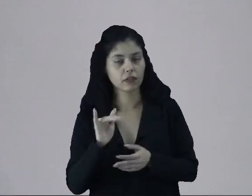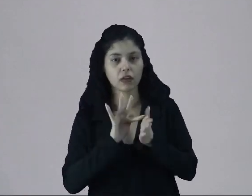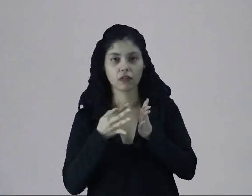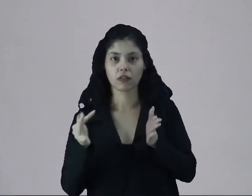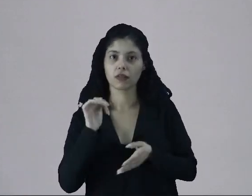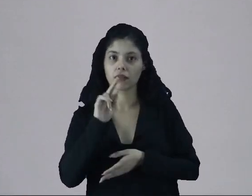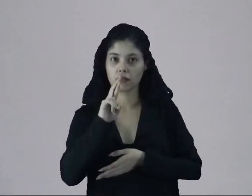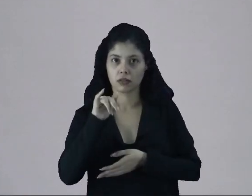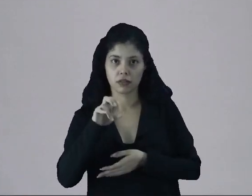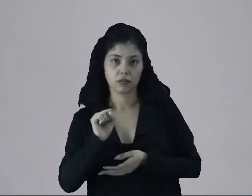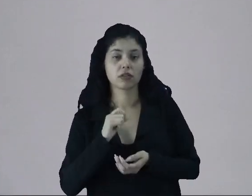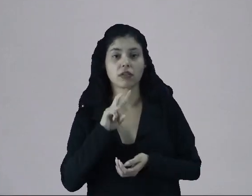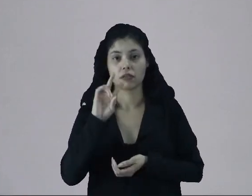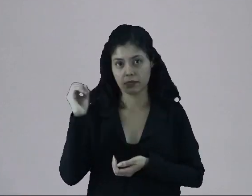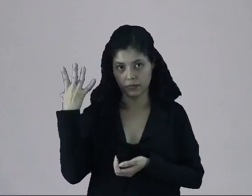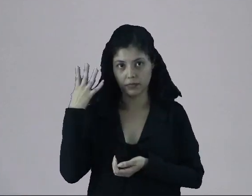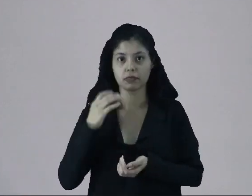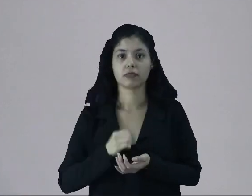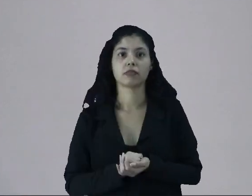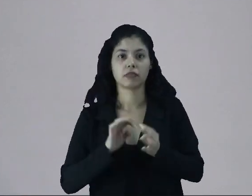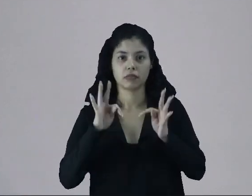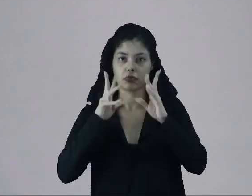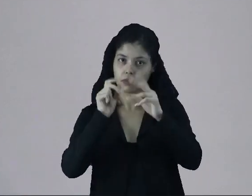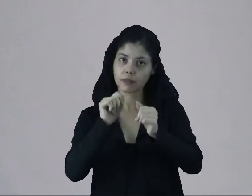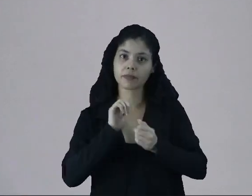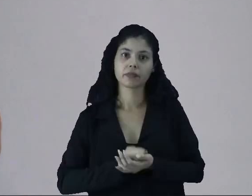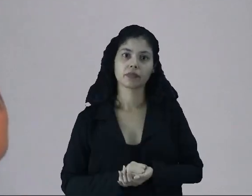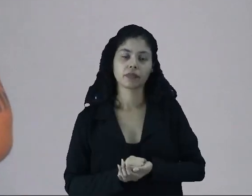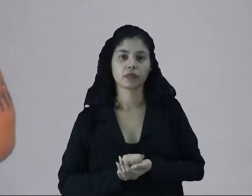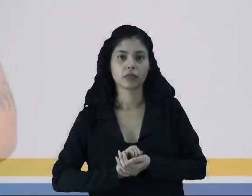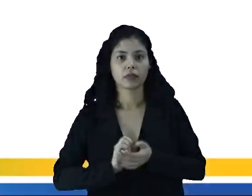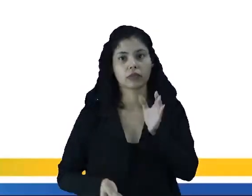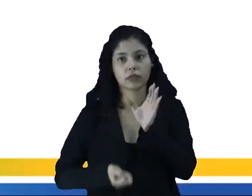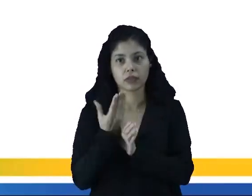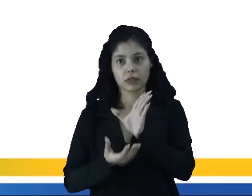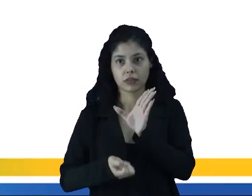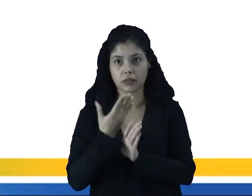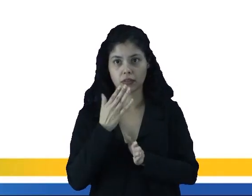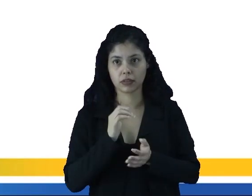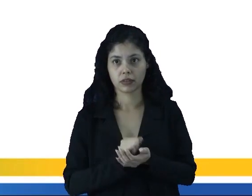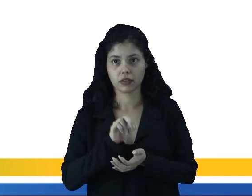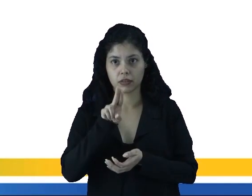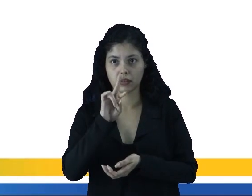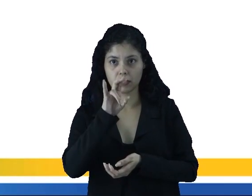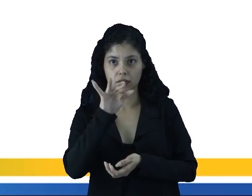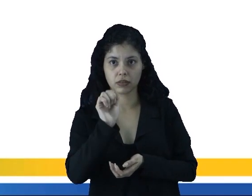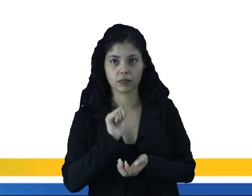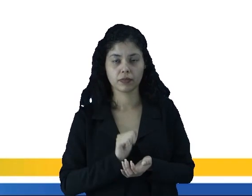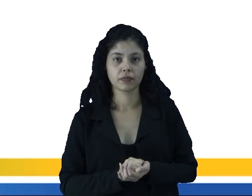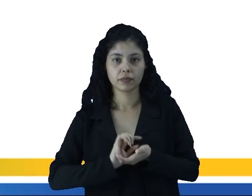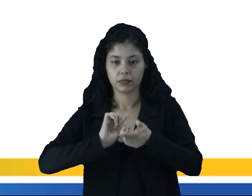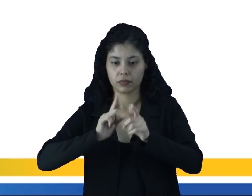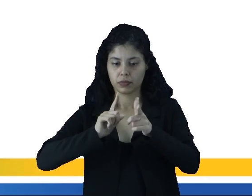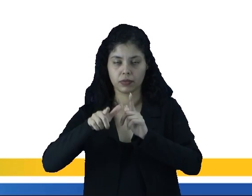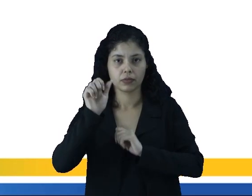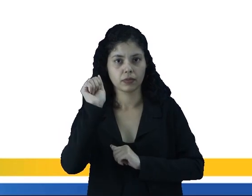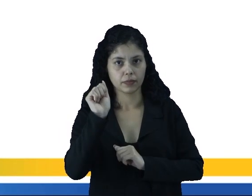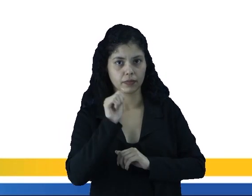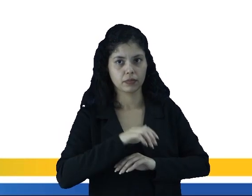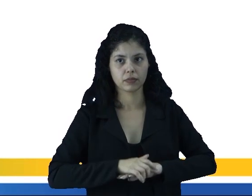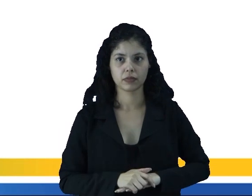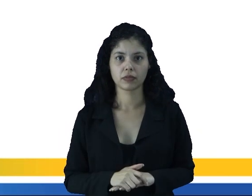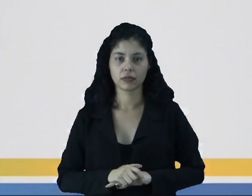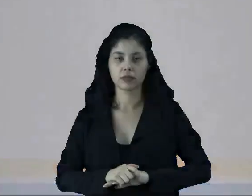que o rim desempenha, então se são todas, a gente vai ter então a produção da ureia, ok? Então aqui seria a letra